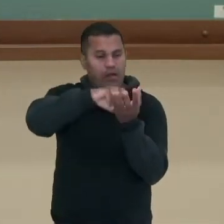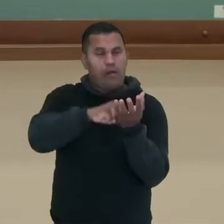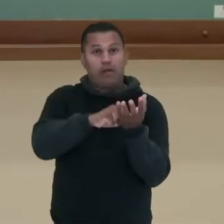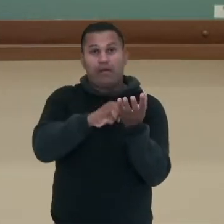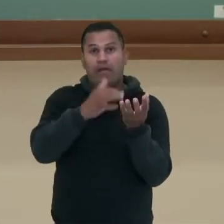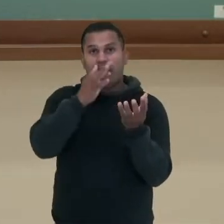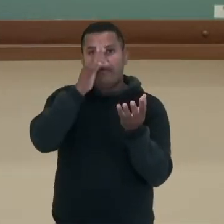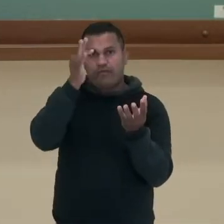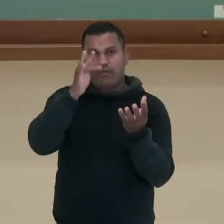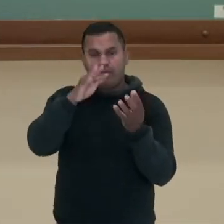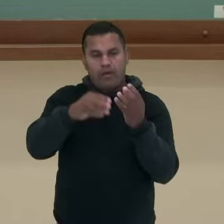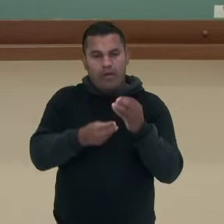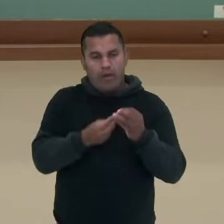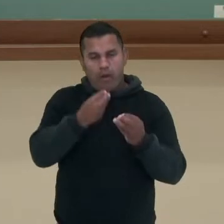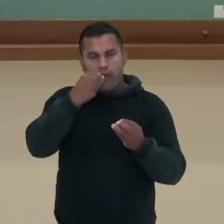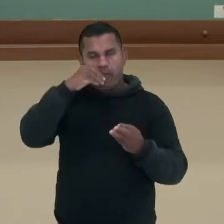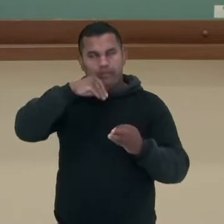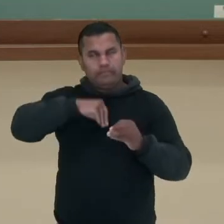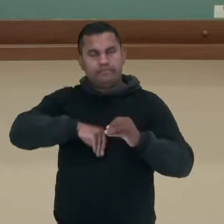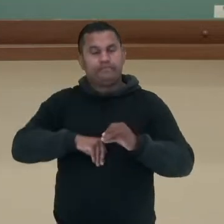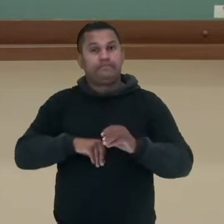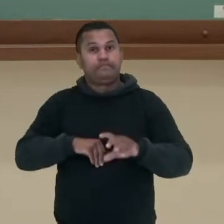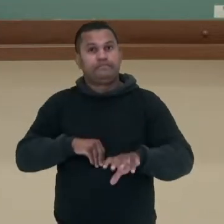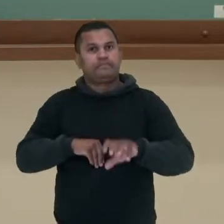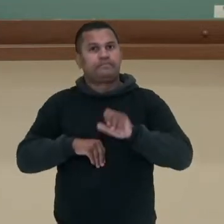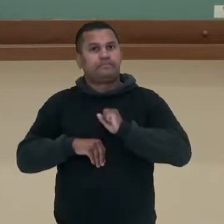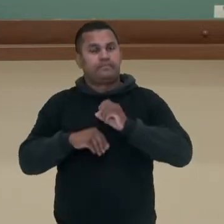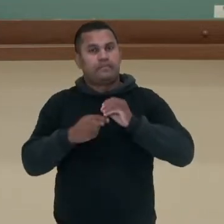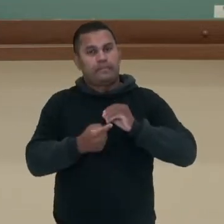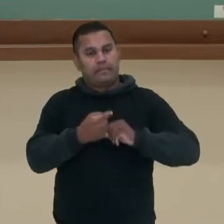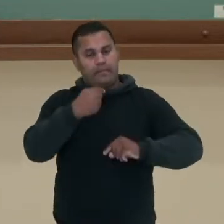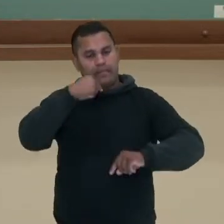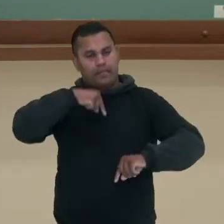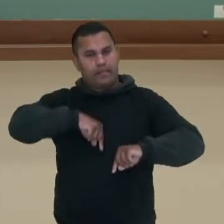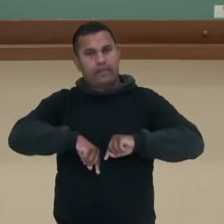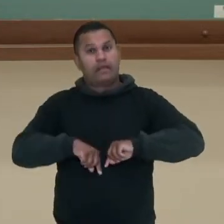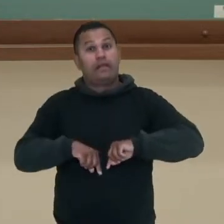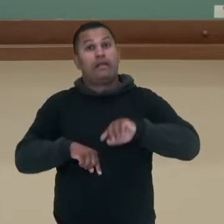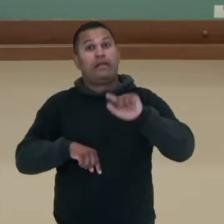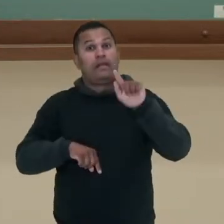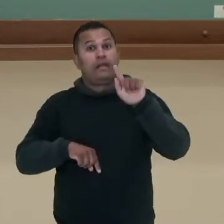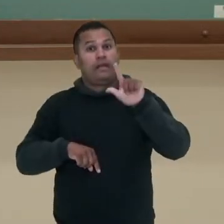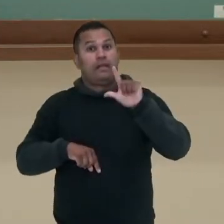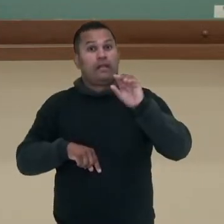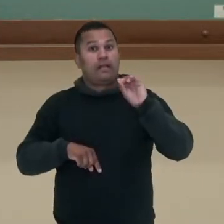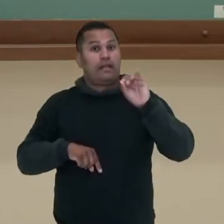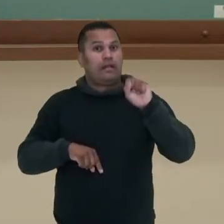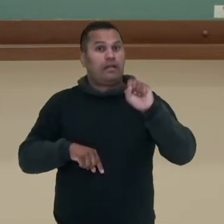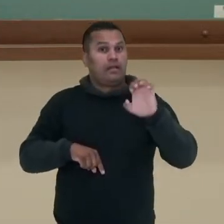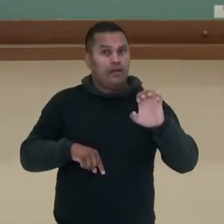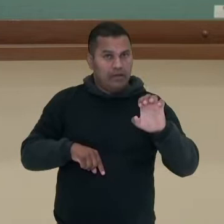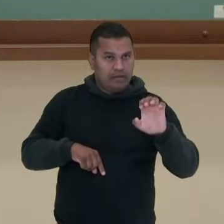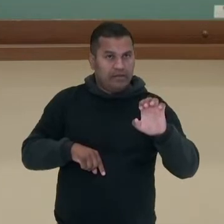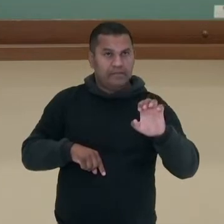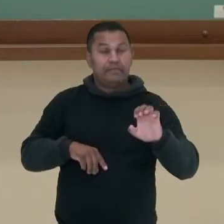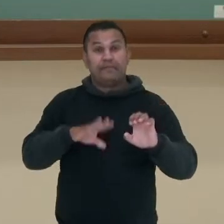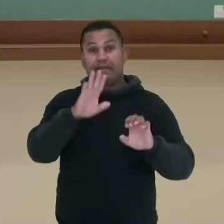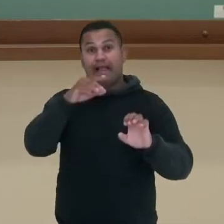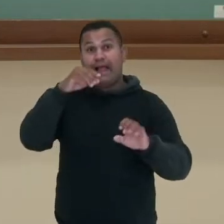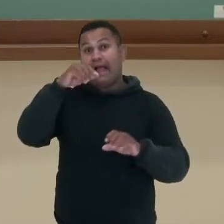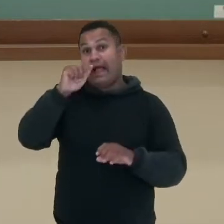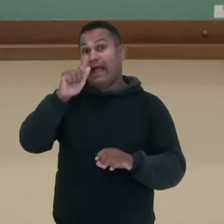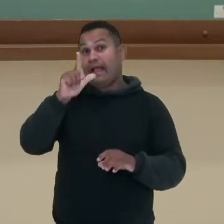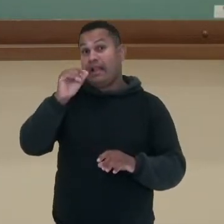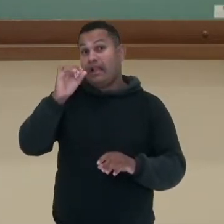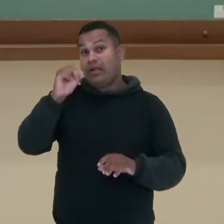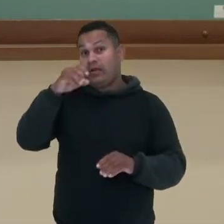processo de respiração celular, a gente pega essa glicose, então o carbono que está em glicose, faz a quebra dele, transforma em